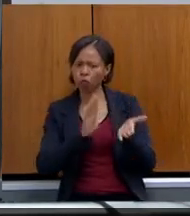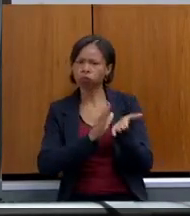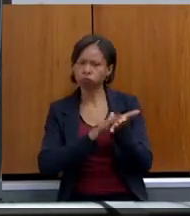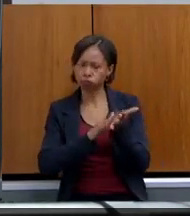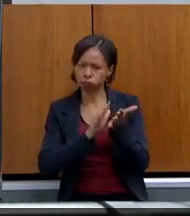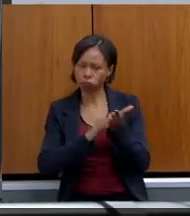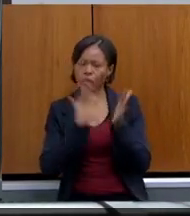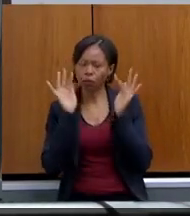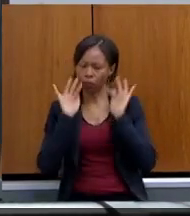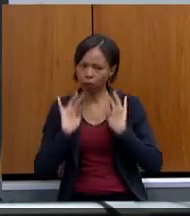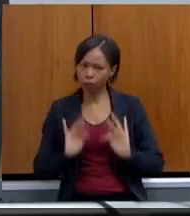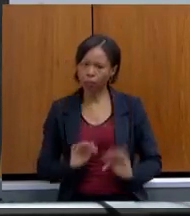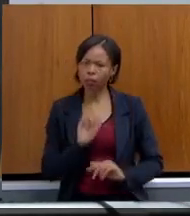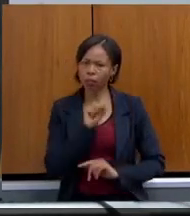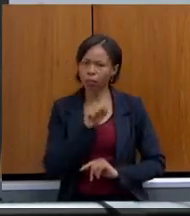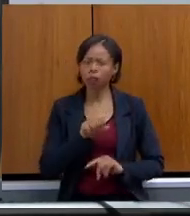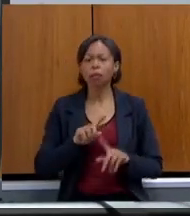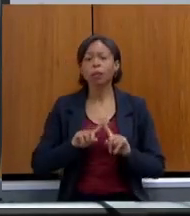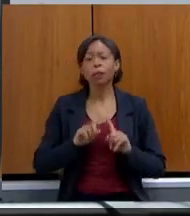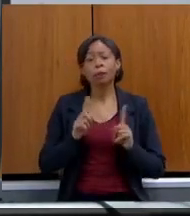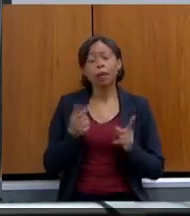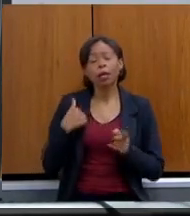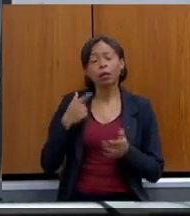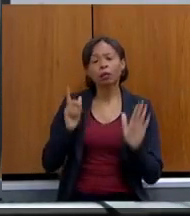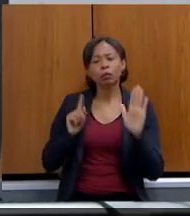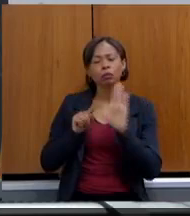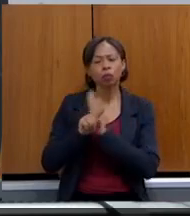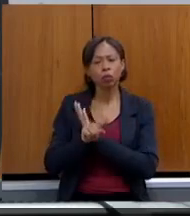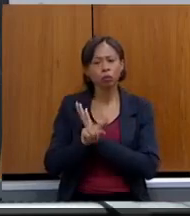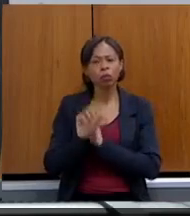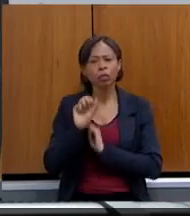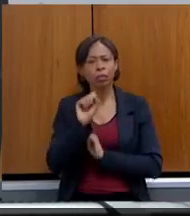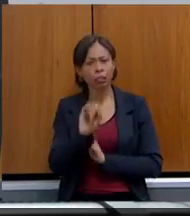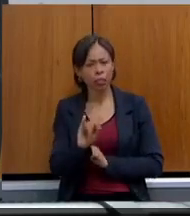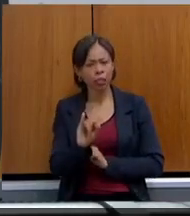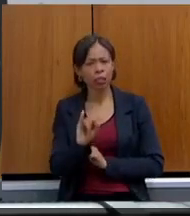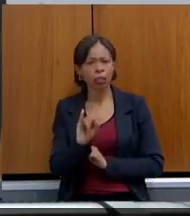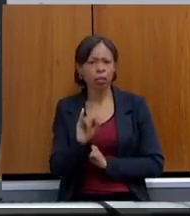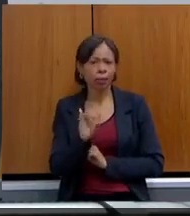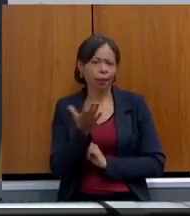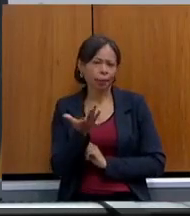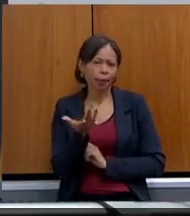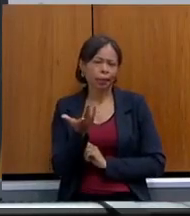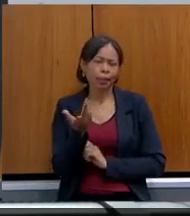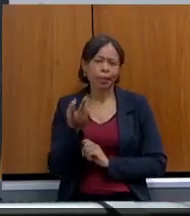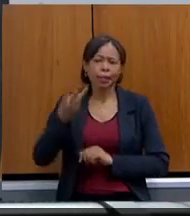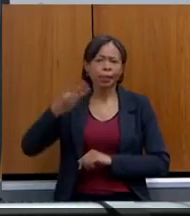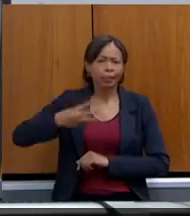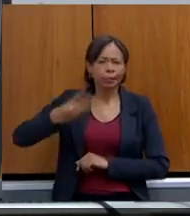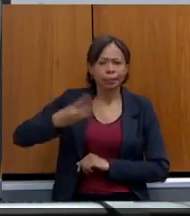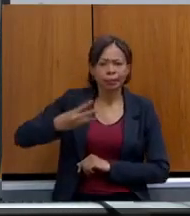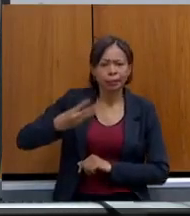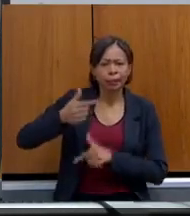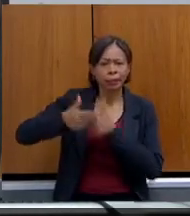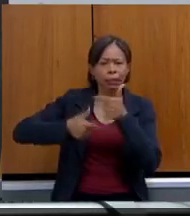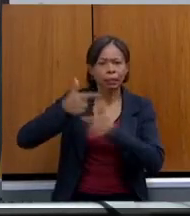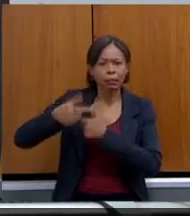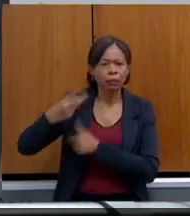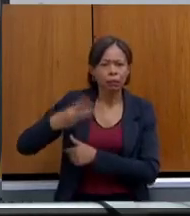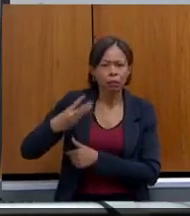técnica da secretaria de educação Eu particularmente me pergunto né se essa vamos ver terceirização se esse